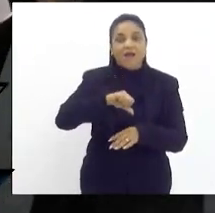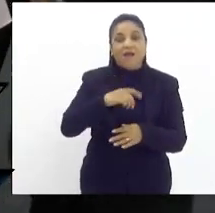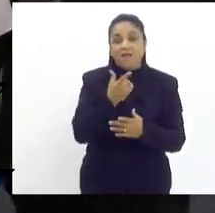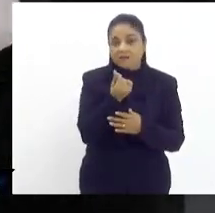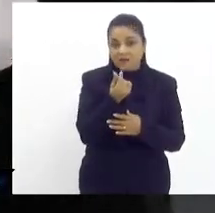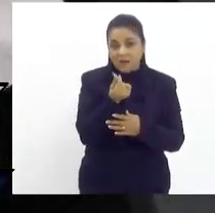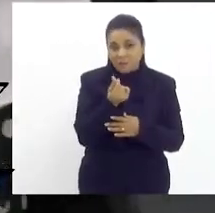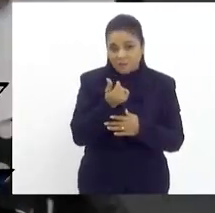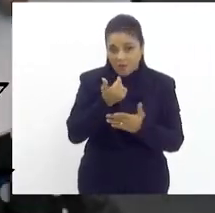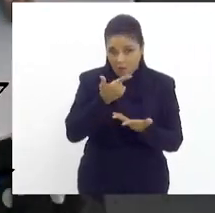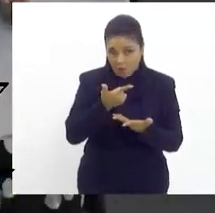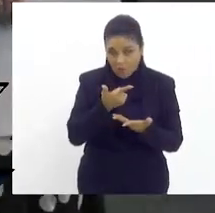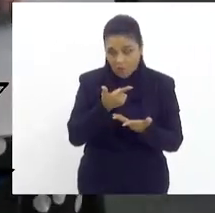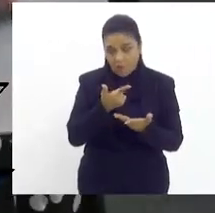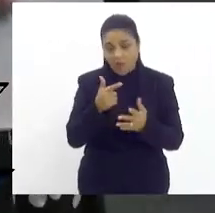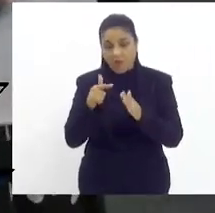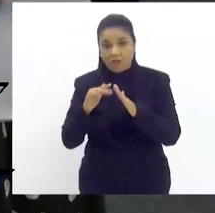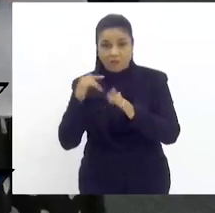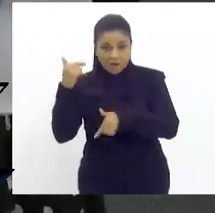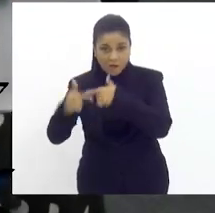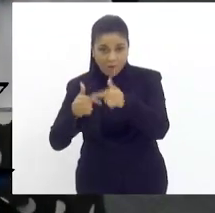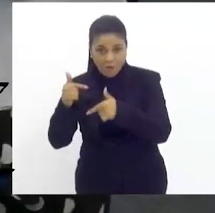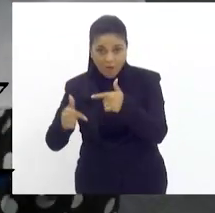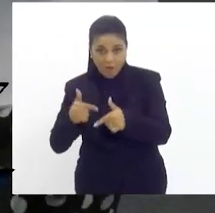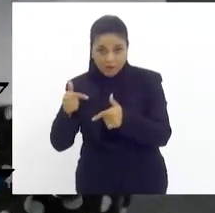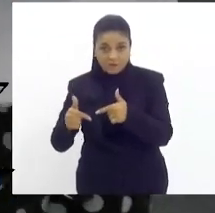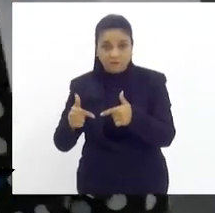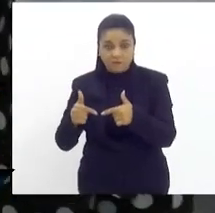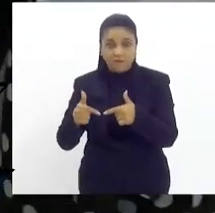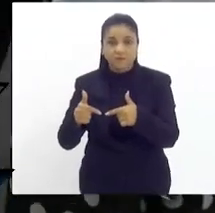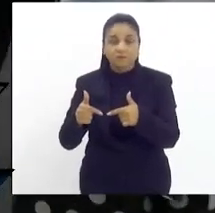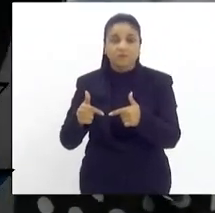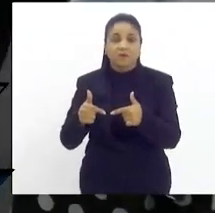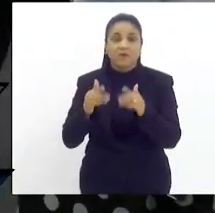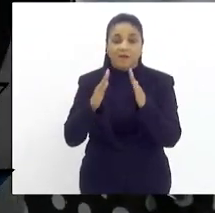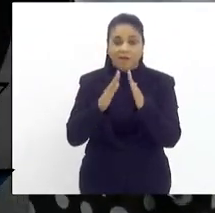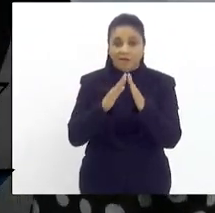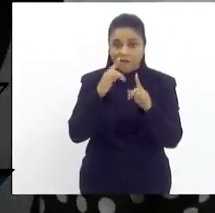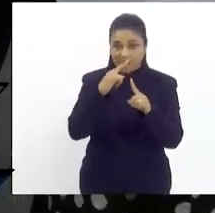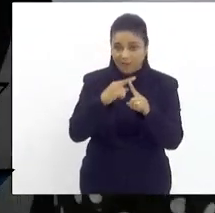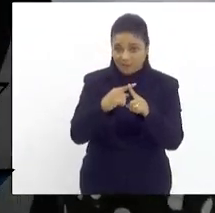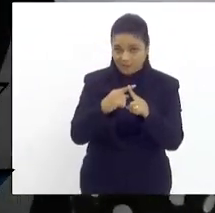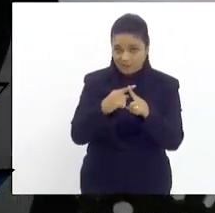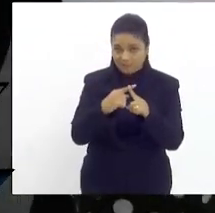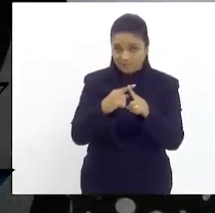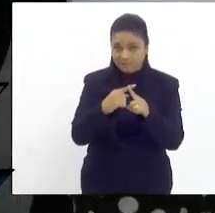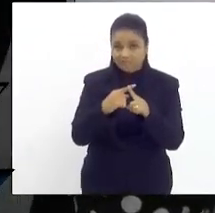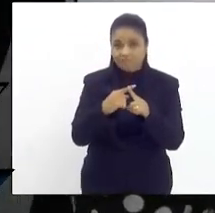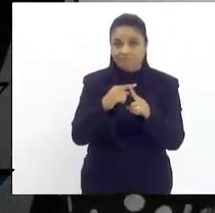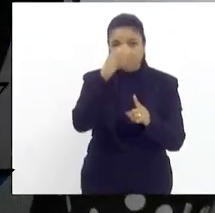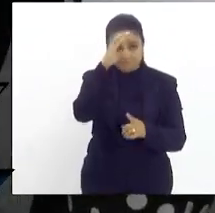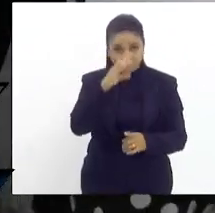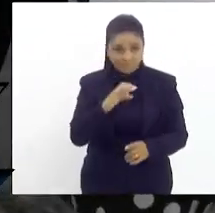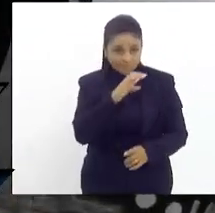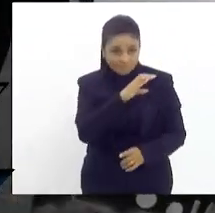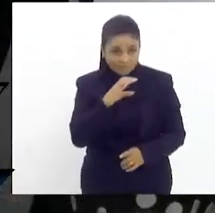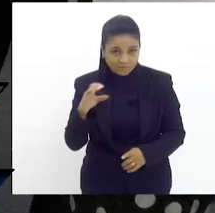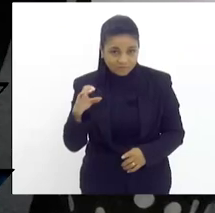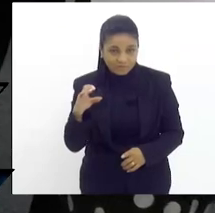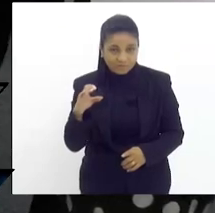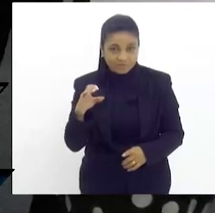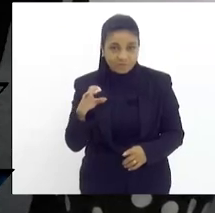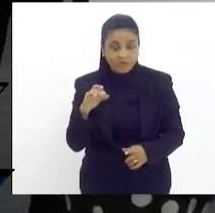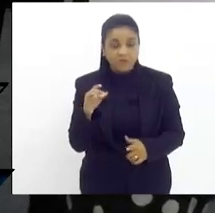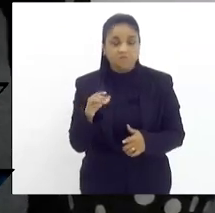só cabe a igreja a Igreja Católica Apostólica Romana está do lado